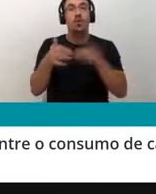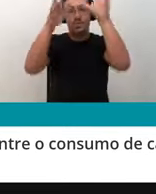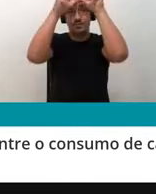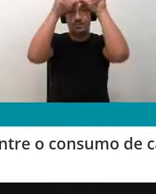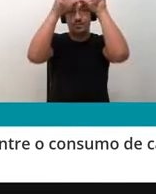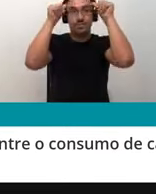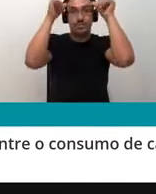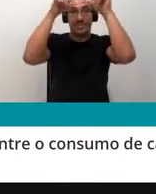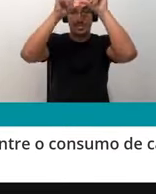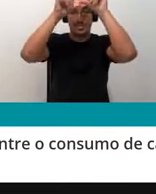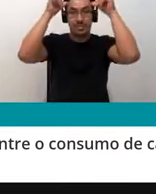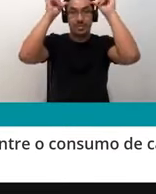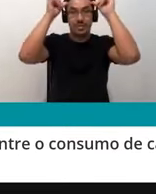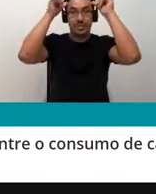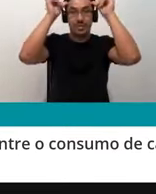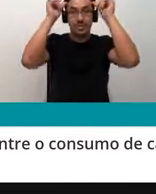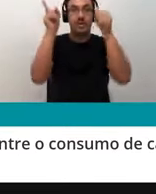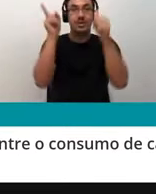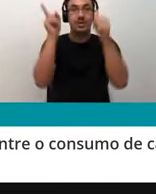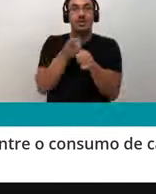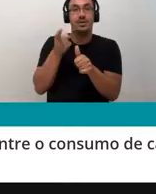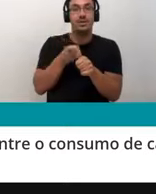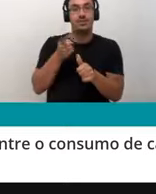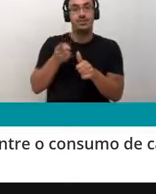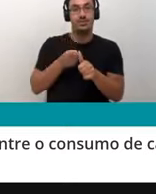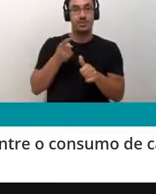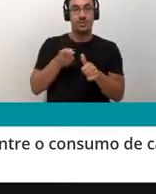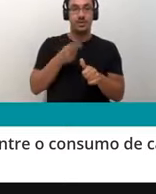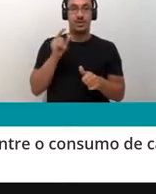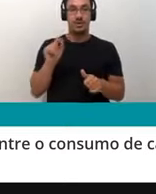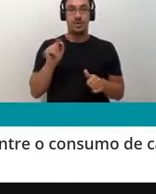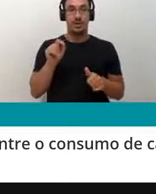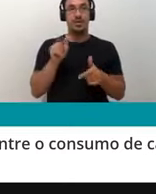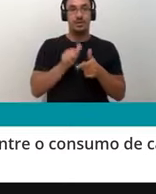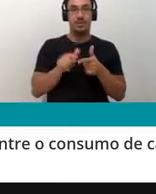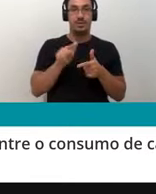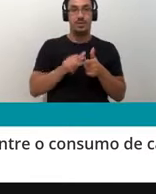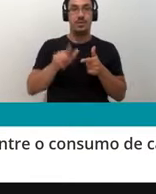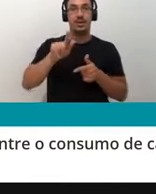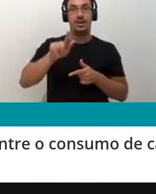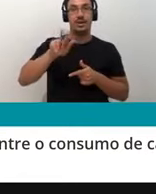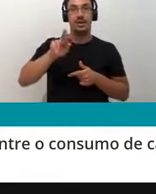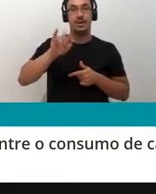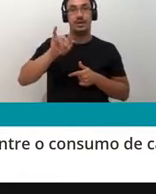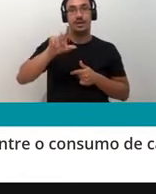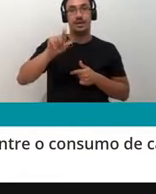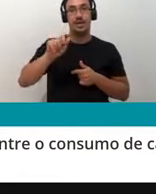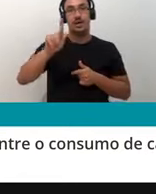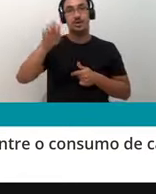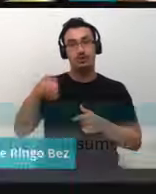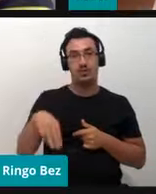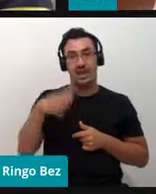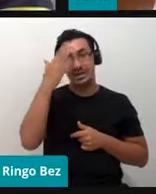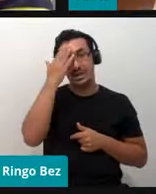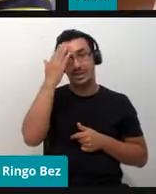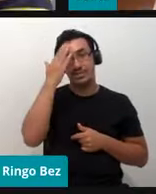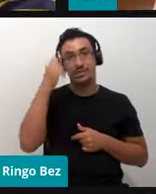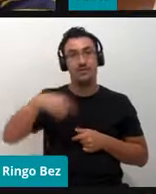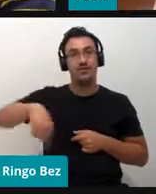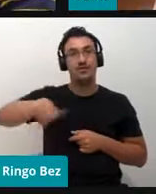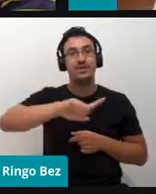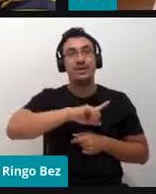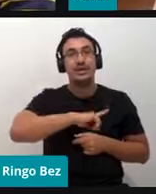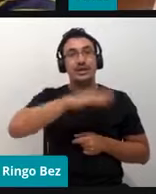É para, primeiro, em muitos casos de grilagem de terra, como vocês devem estar sabendo, né?